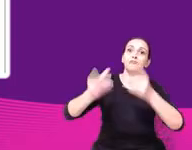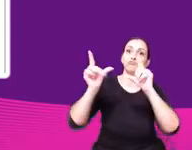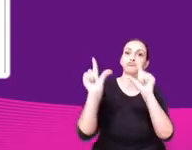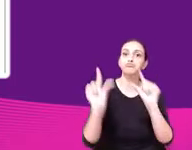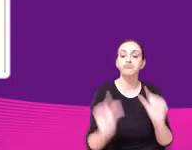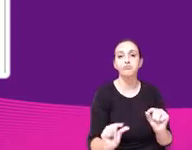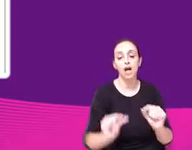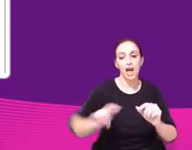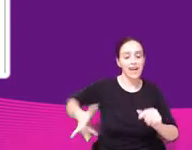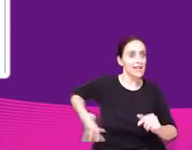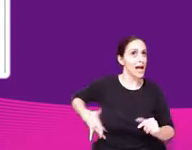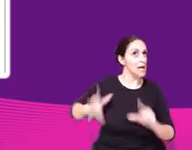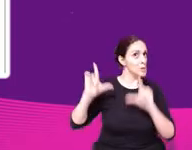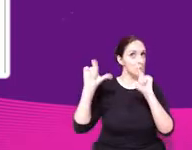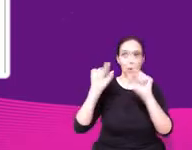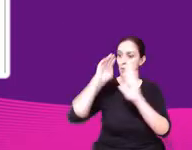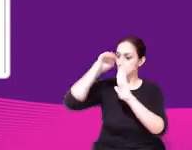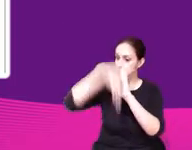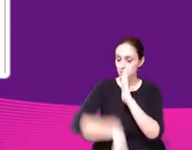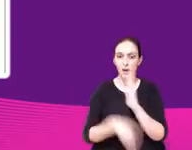renal.